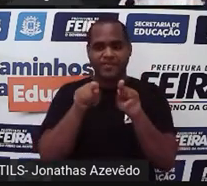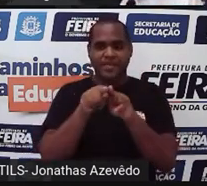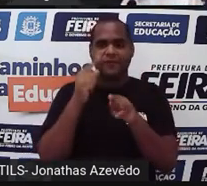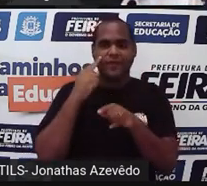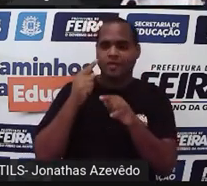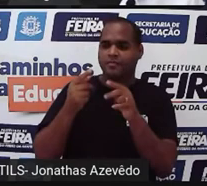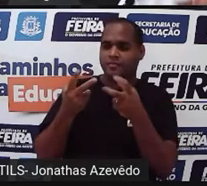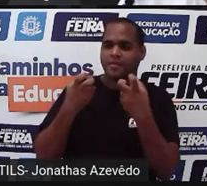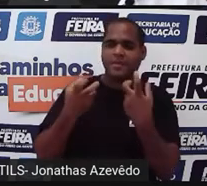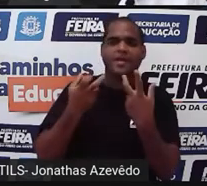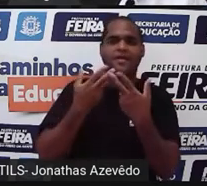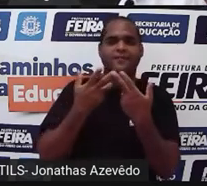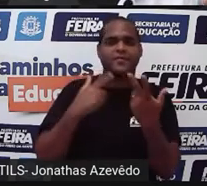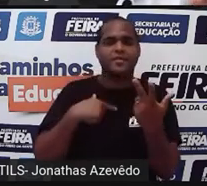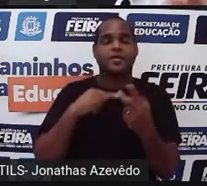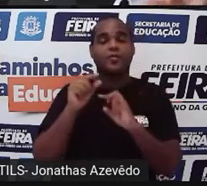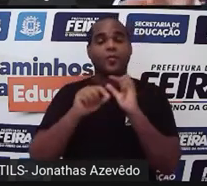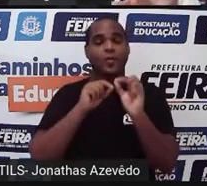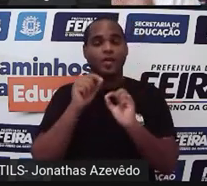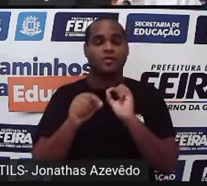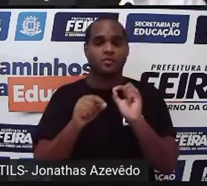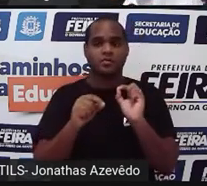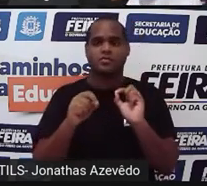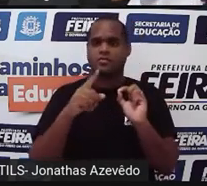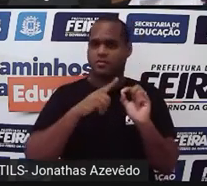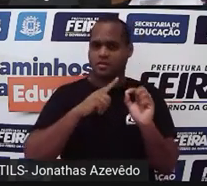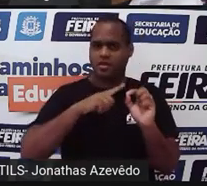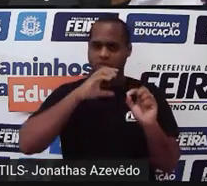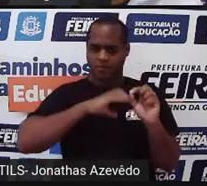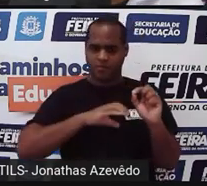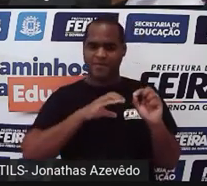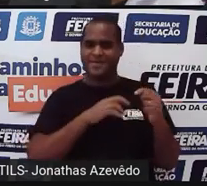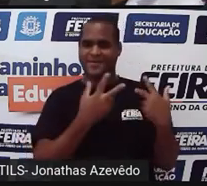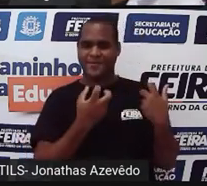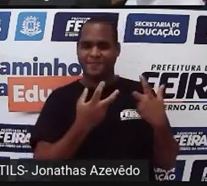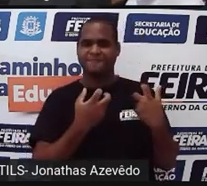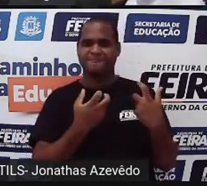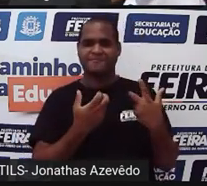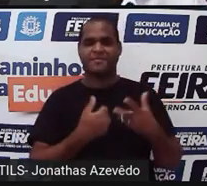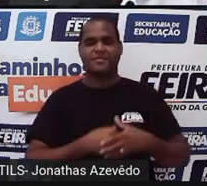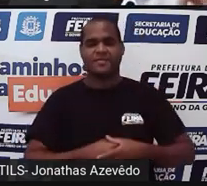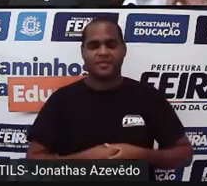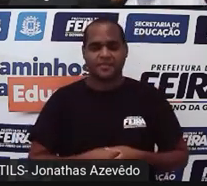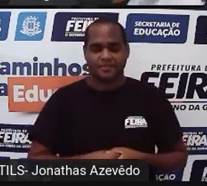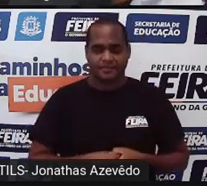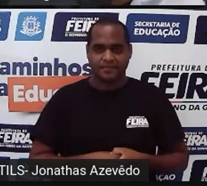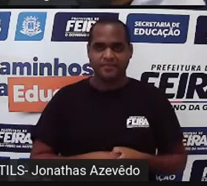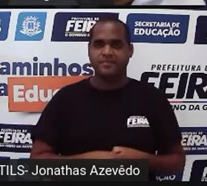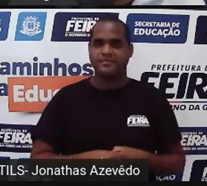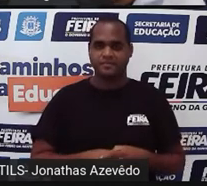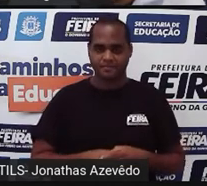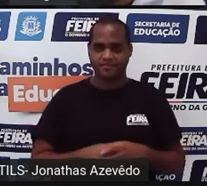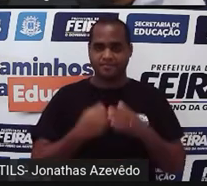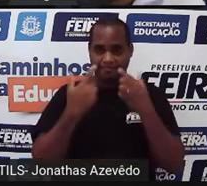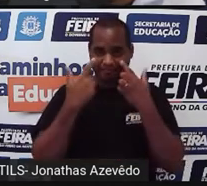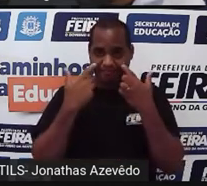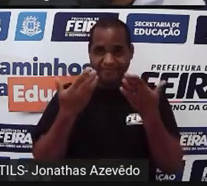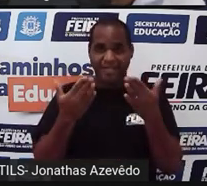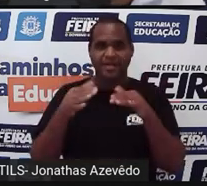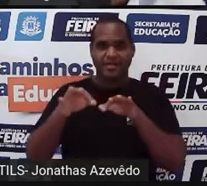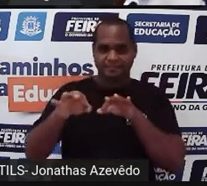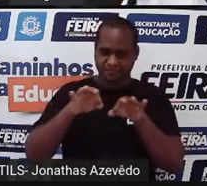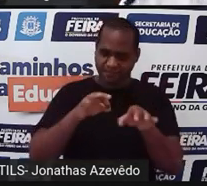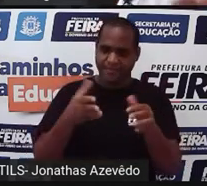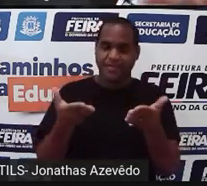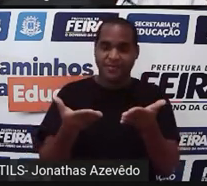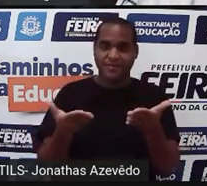aquela observação que a gente fez ali, que eu fiz ali com português. Tá bom? Vamos organizar isso aqui agora,